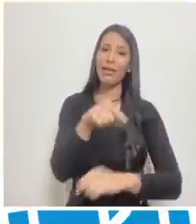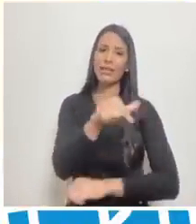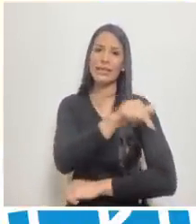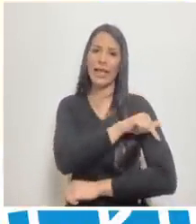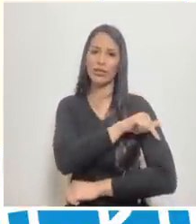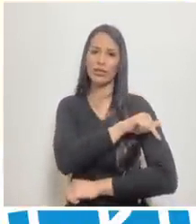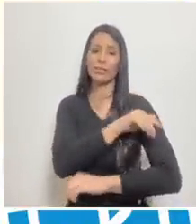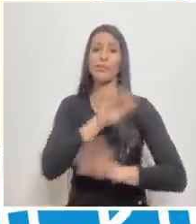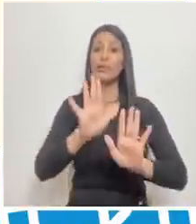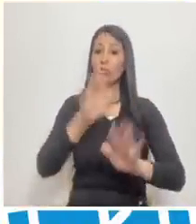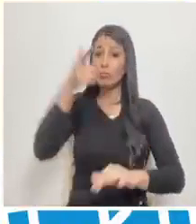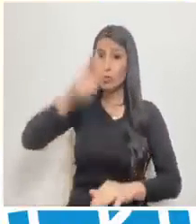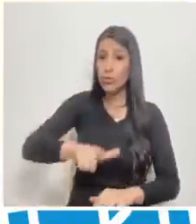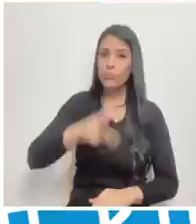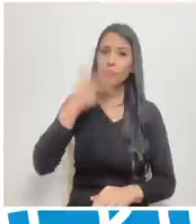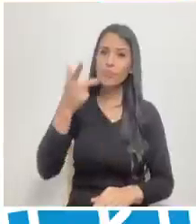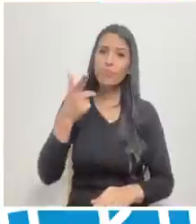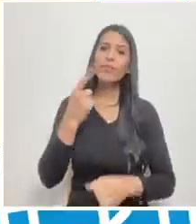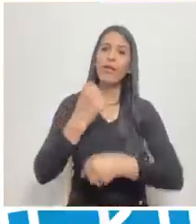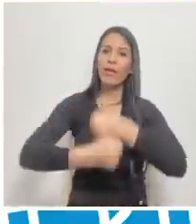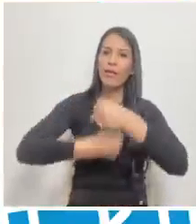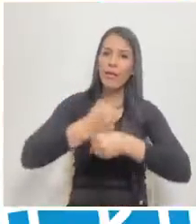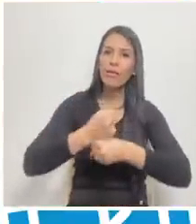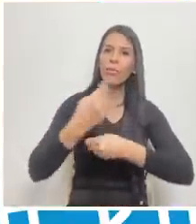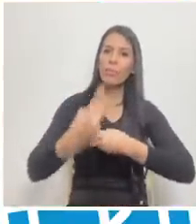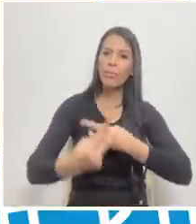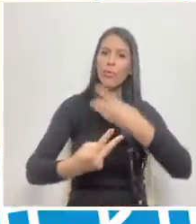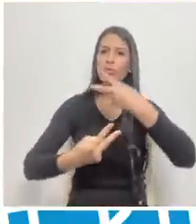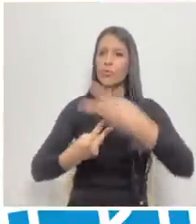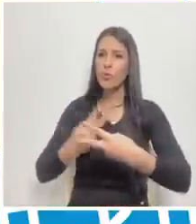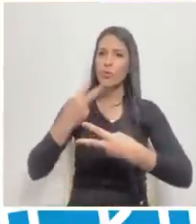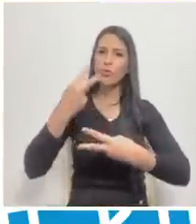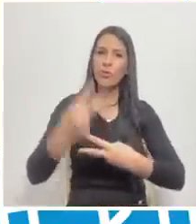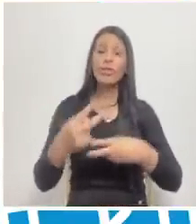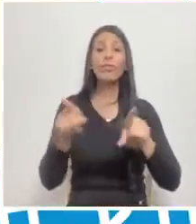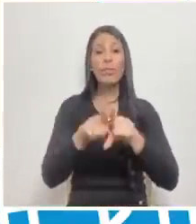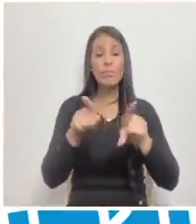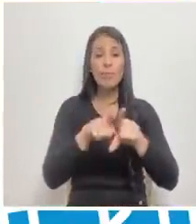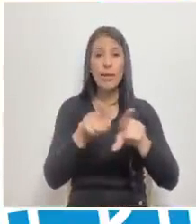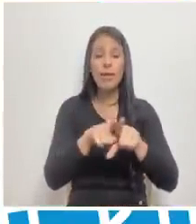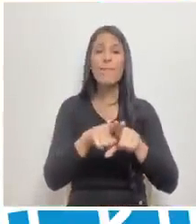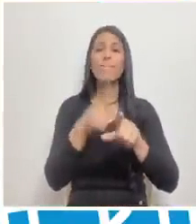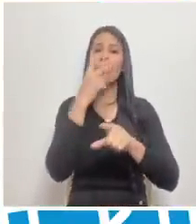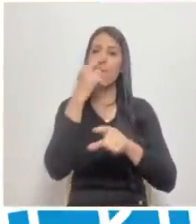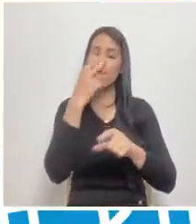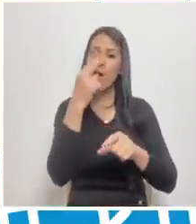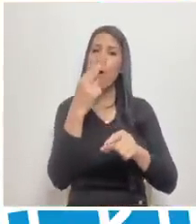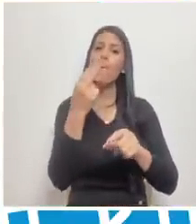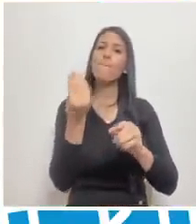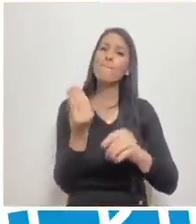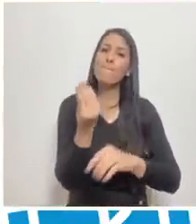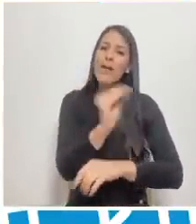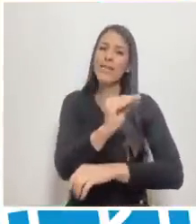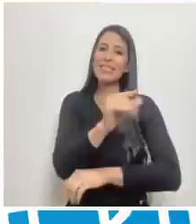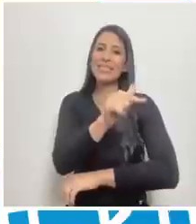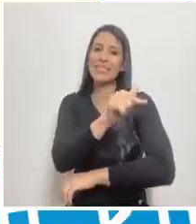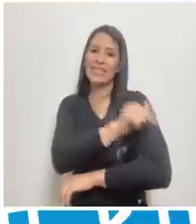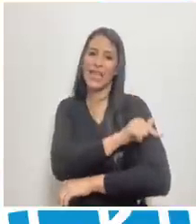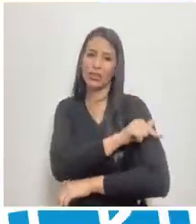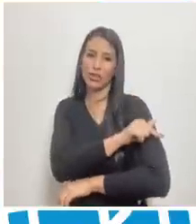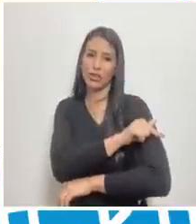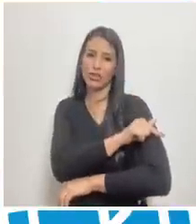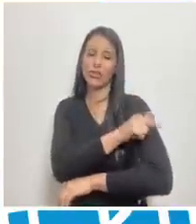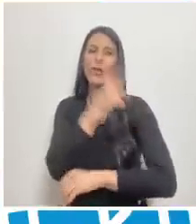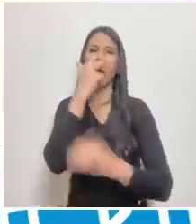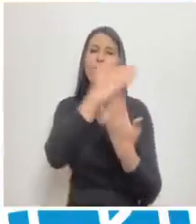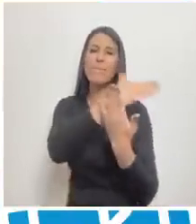e talvez pensar na introdução do 7º ano, que seria, na verdade, a metade desse segmento que vai do 5º